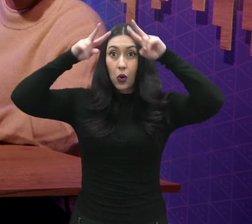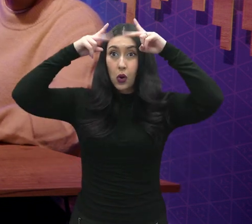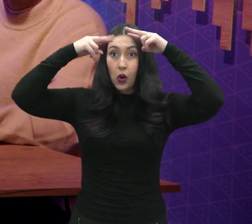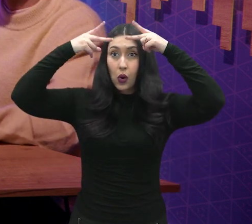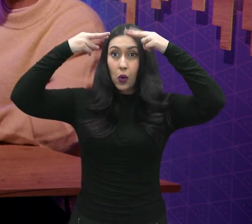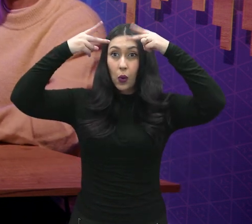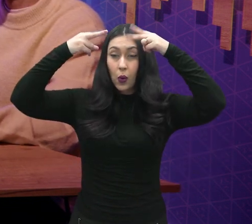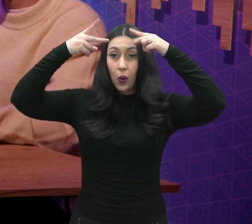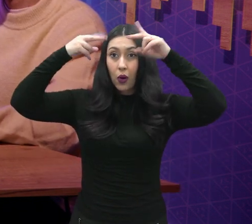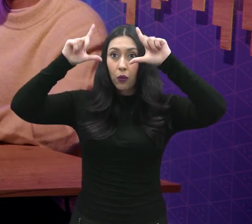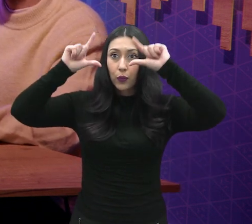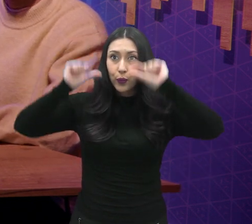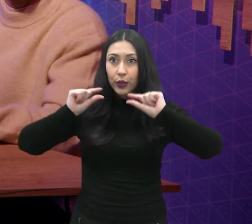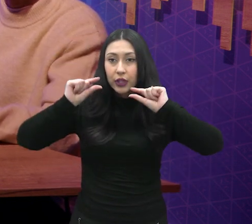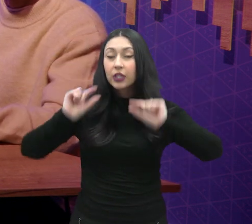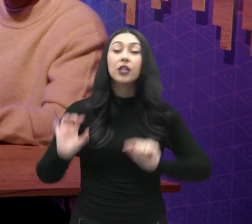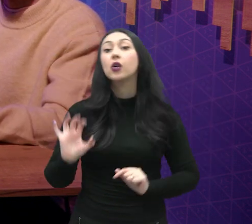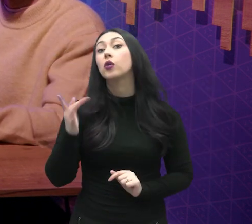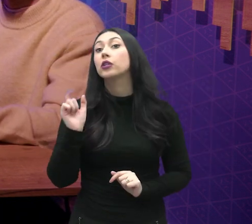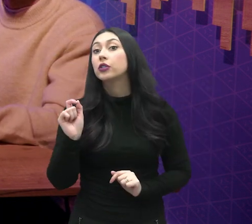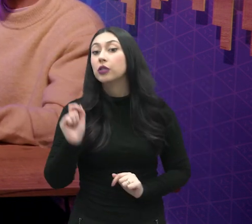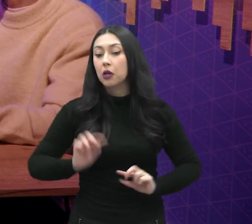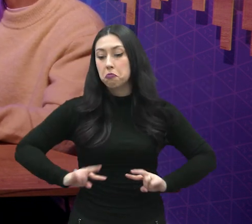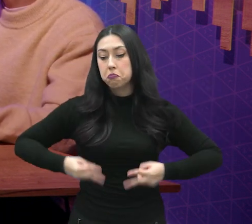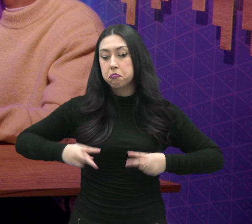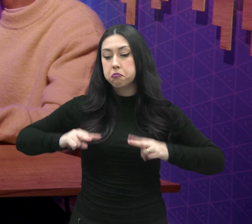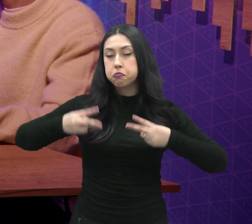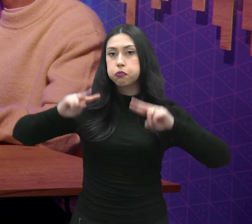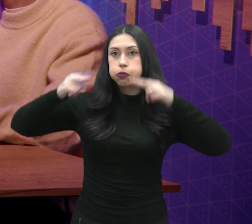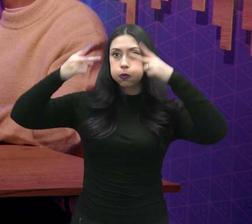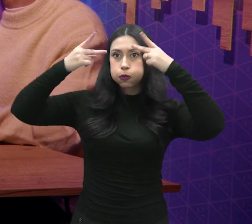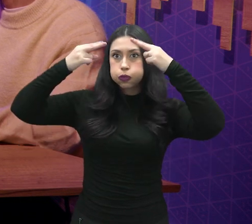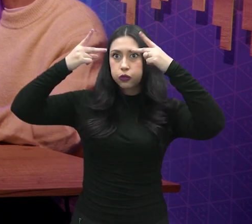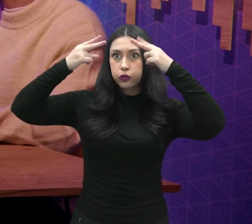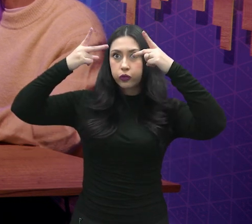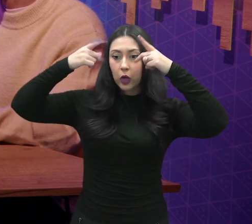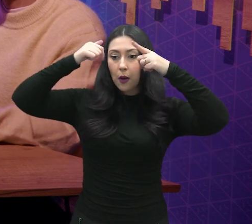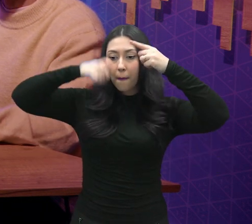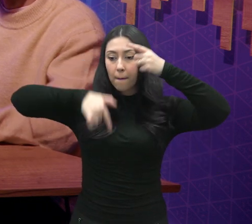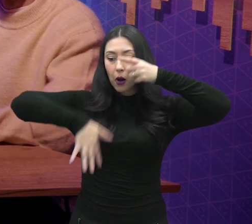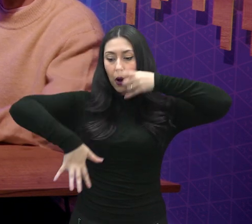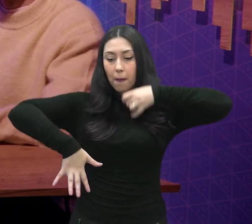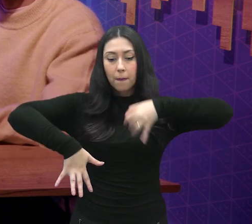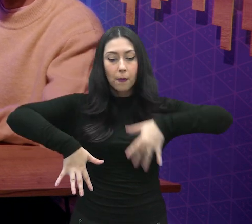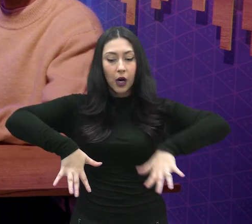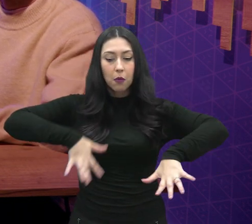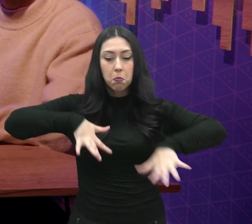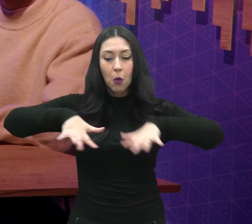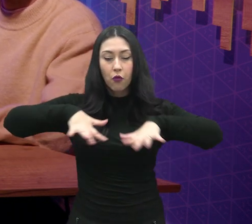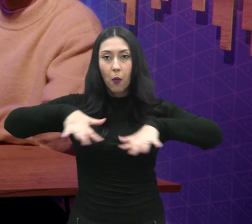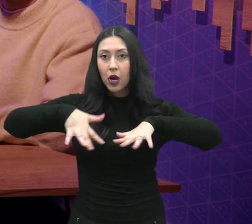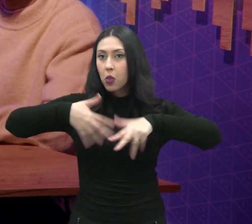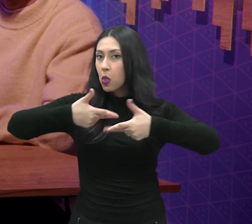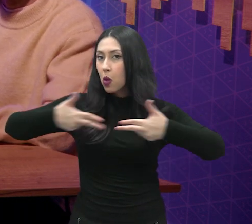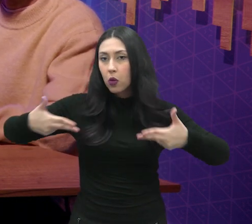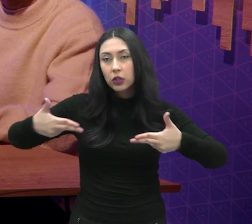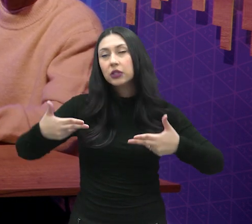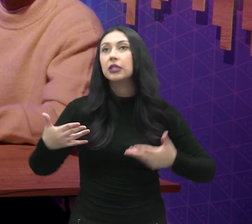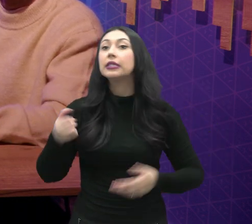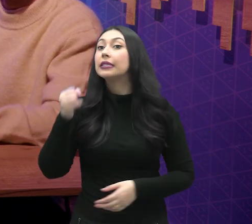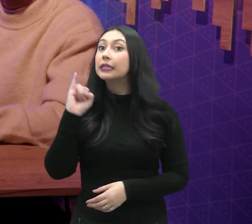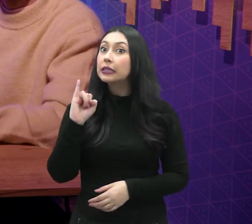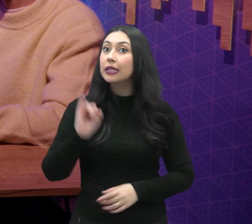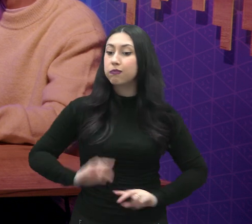que os neurotransmissores fazem? São responsáveis por mandar todos os comandos para o nosso corpo, né? Tá, então, tipo, se a gente não consegue ter